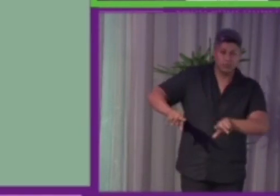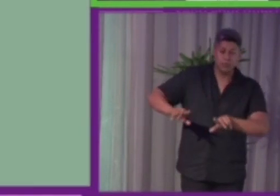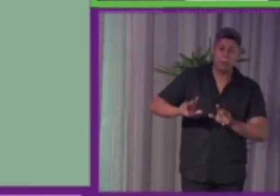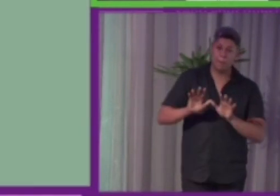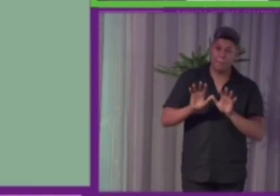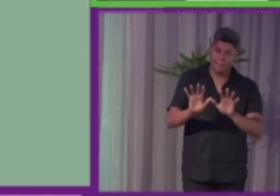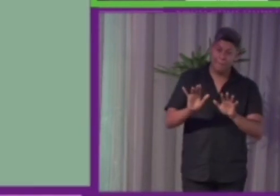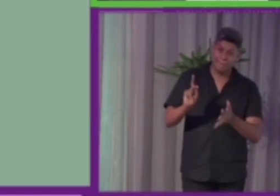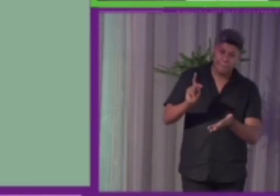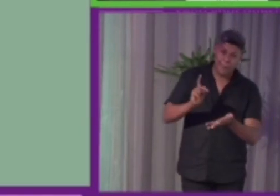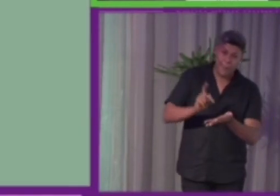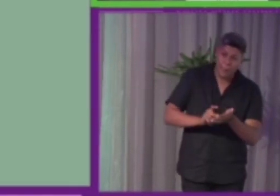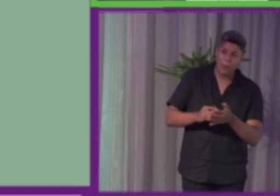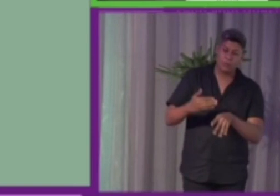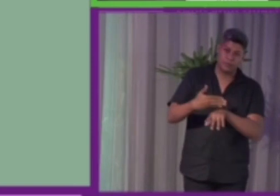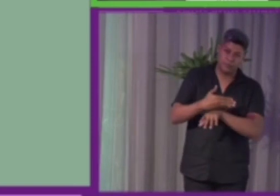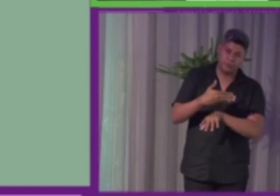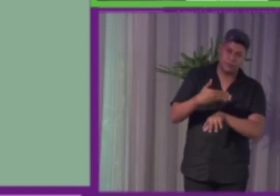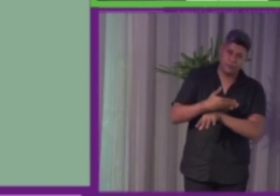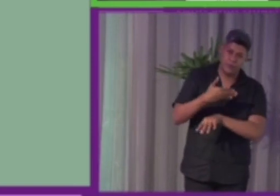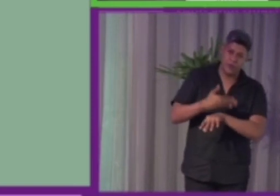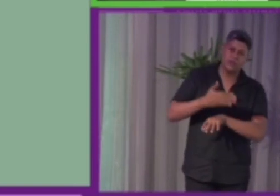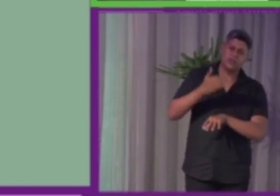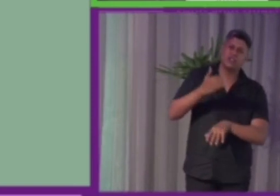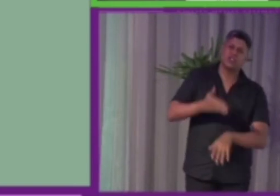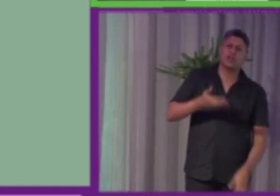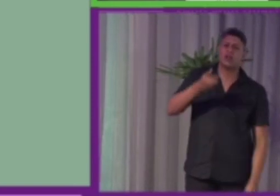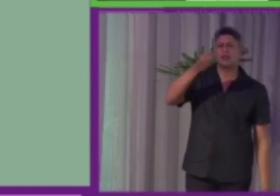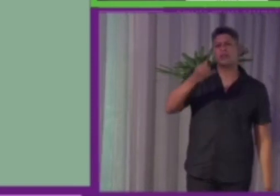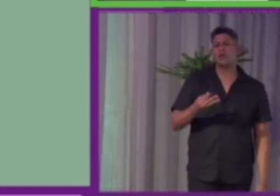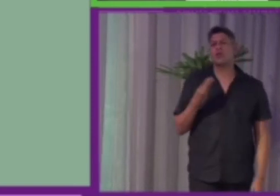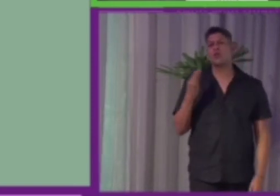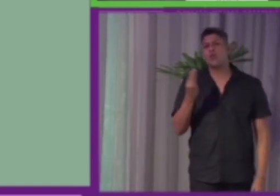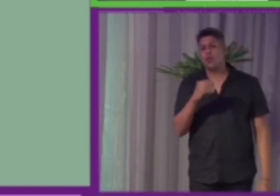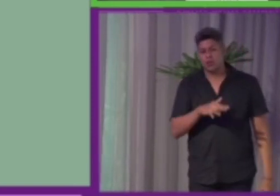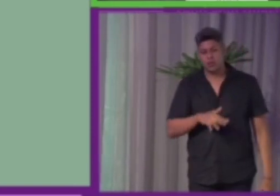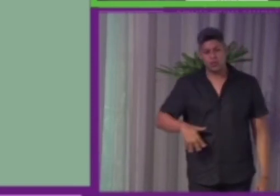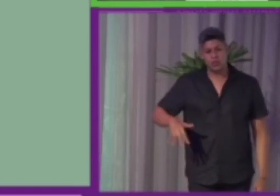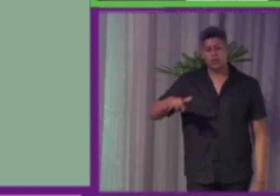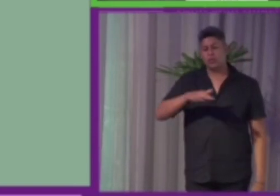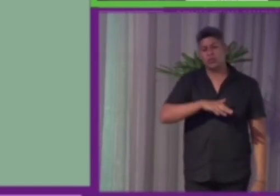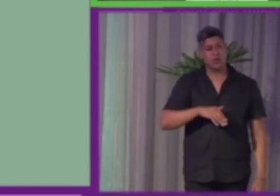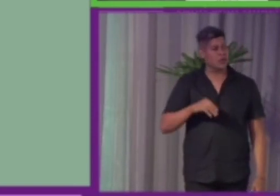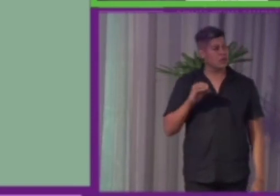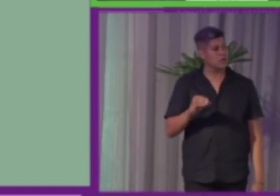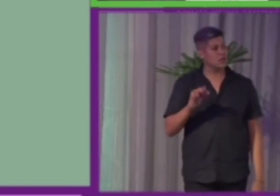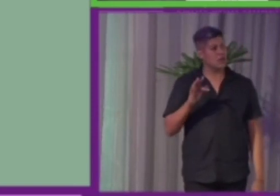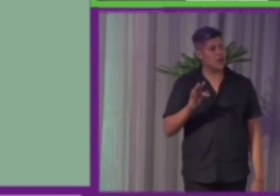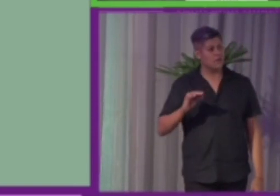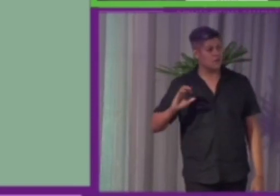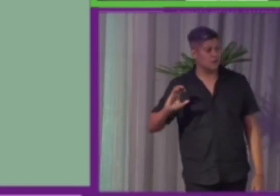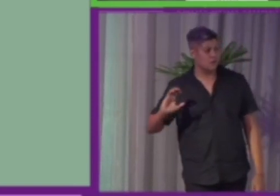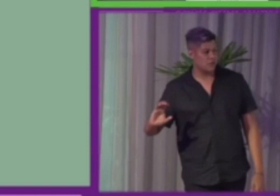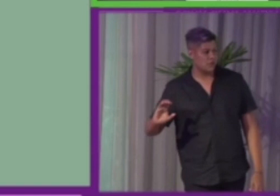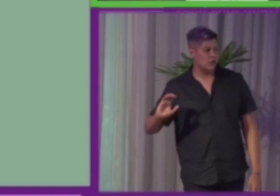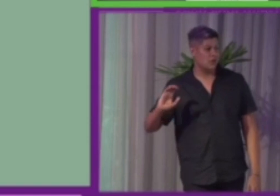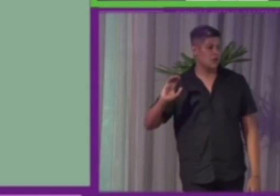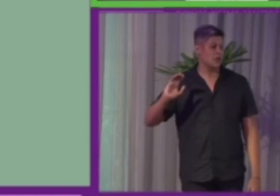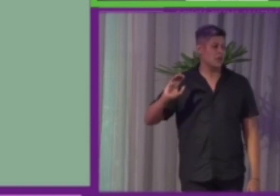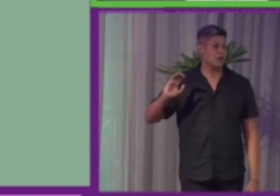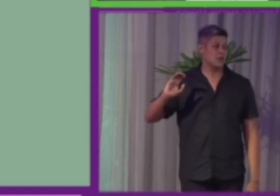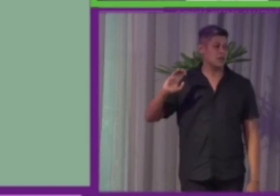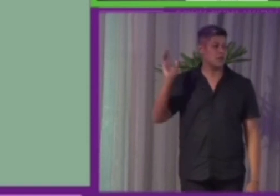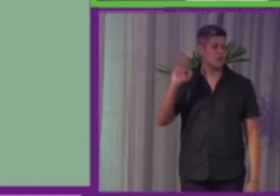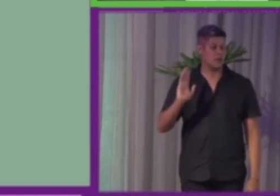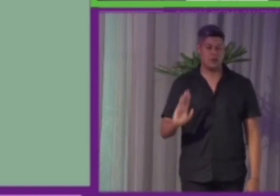Mas, na verdade, essa participação foi explicar como era o cenário da atenção AFC no país, em centros de referência